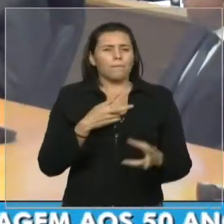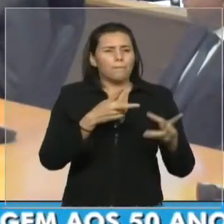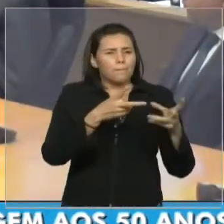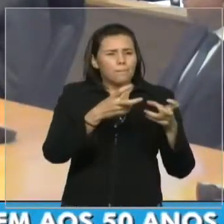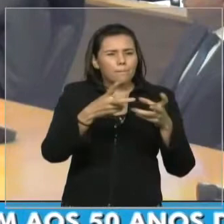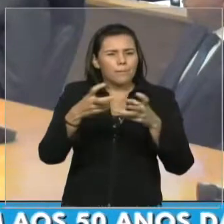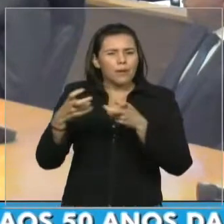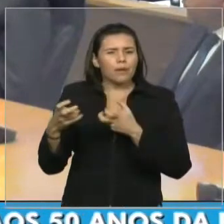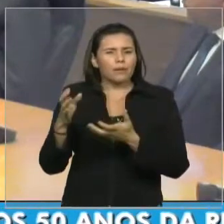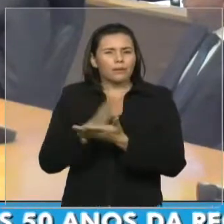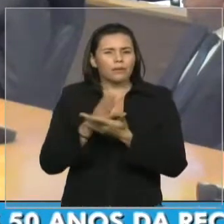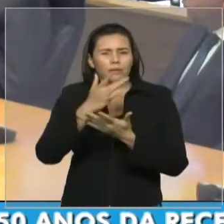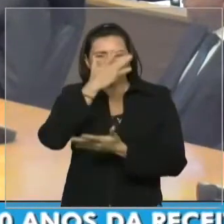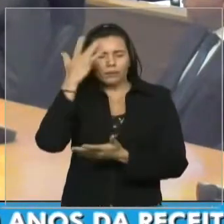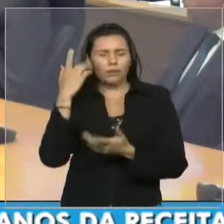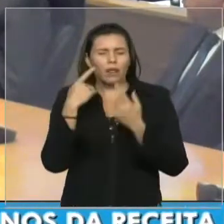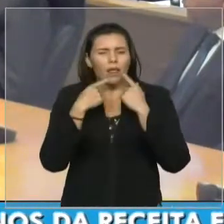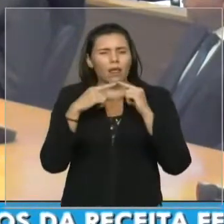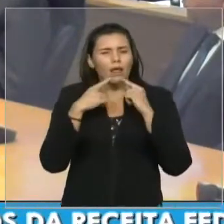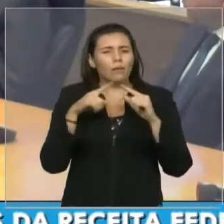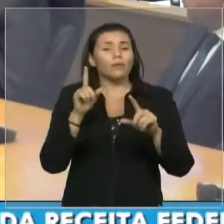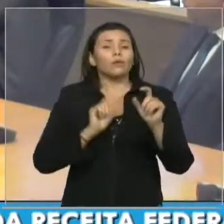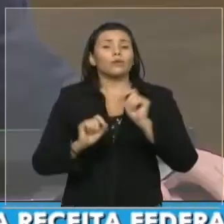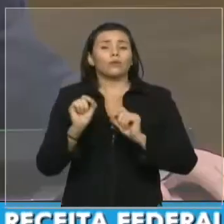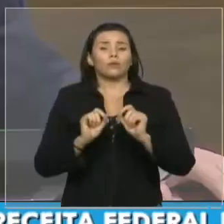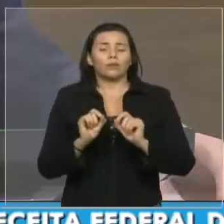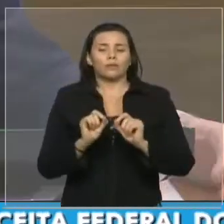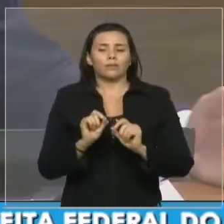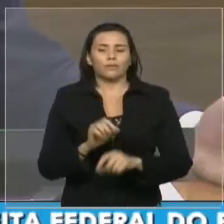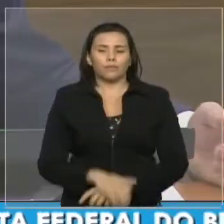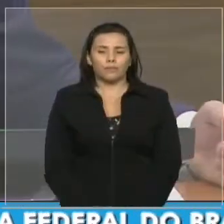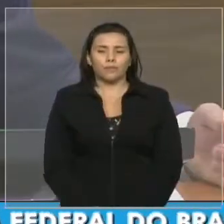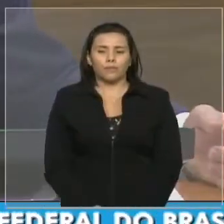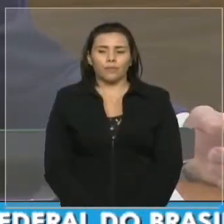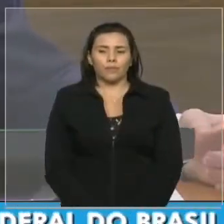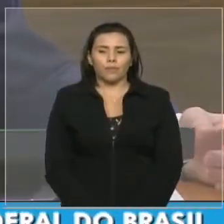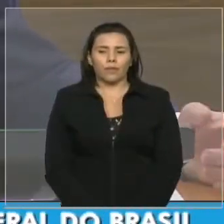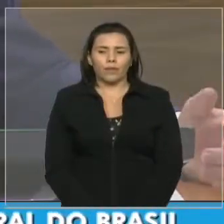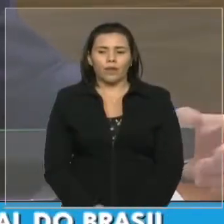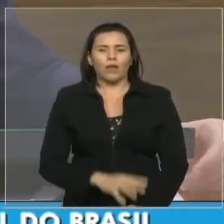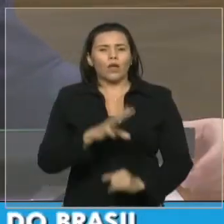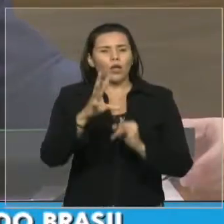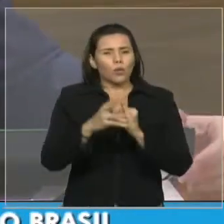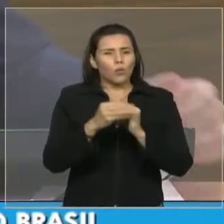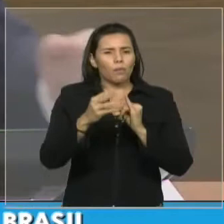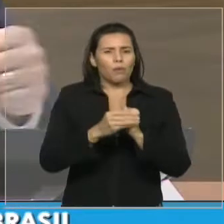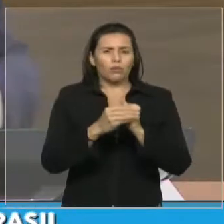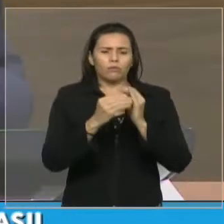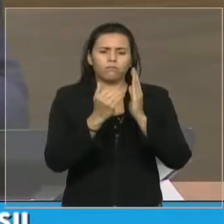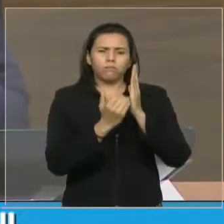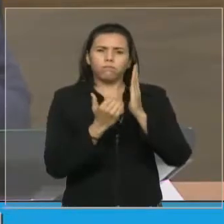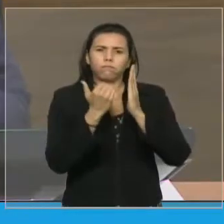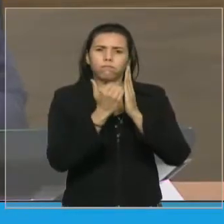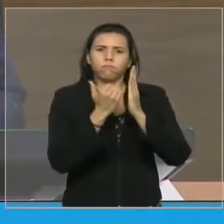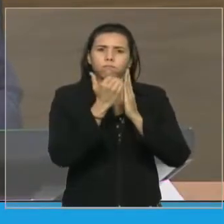reclamando que, de alguns anos para cá, a carga tributária aumentou. E